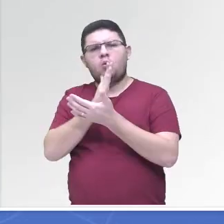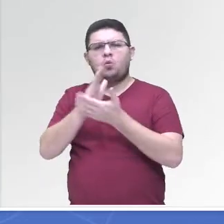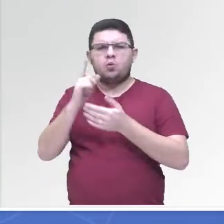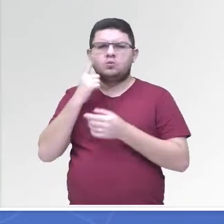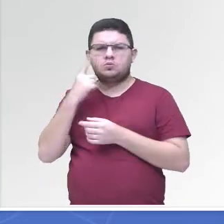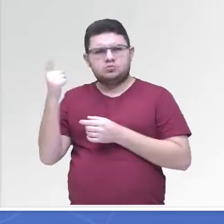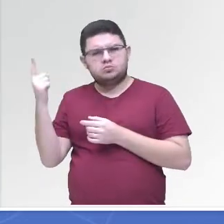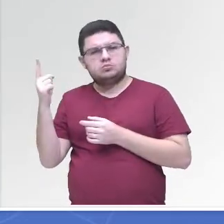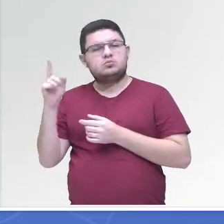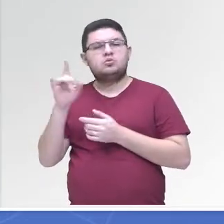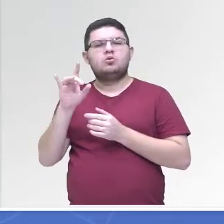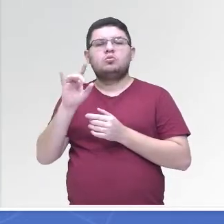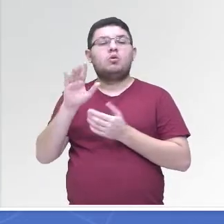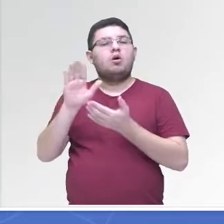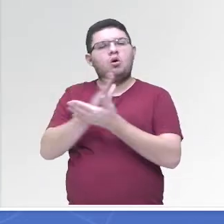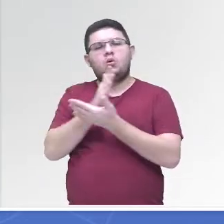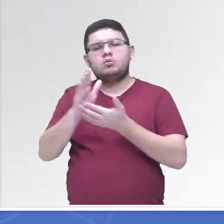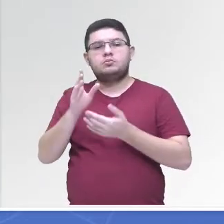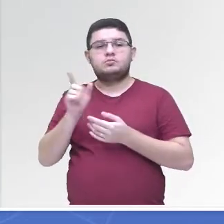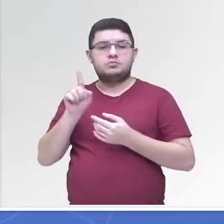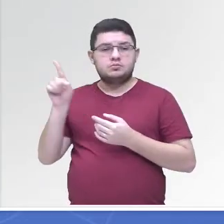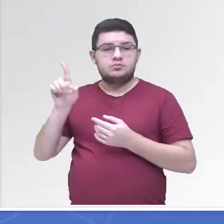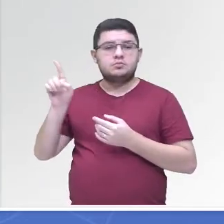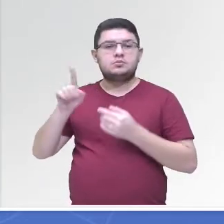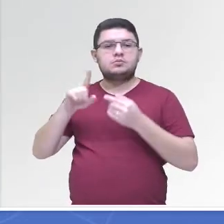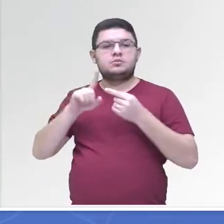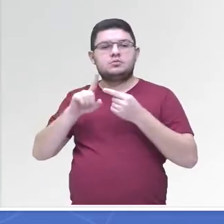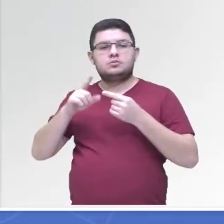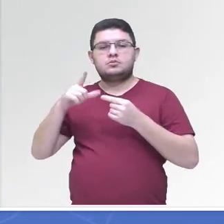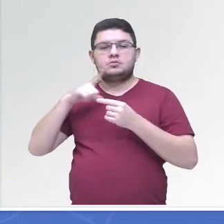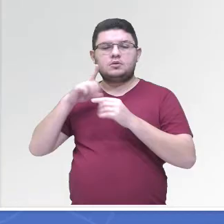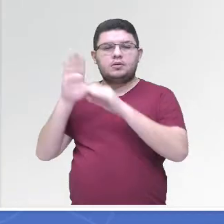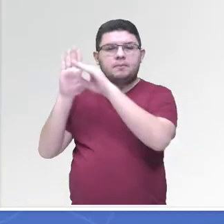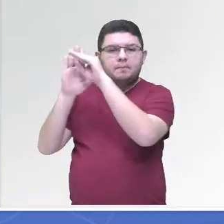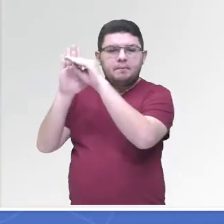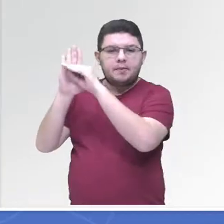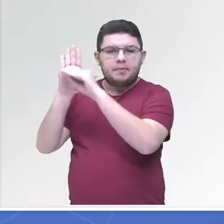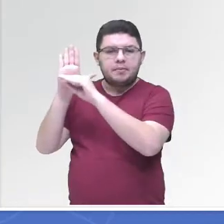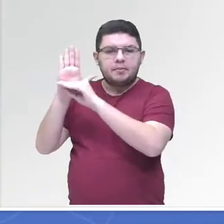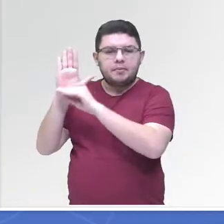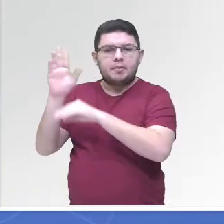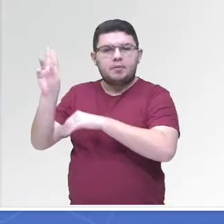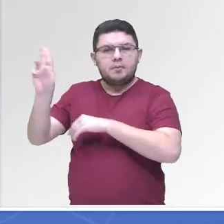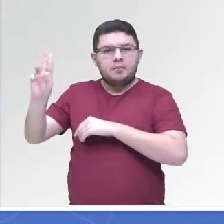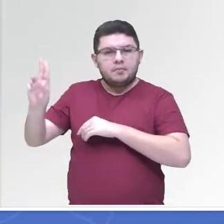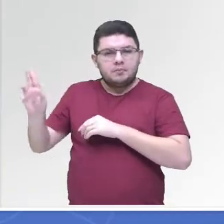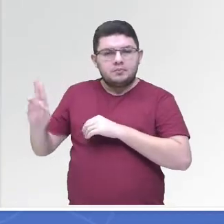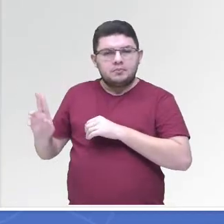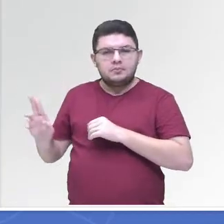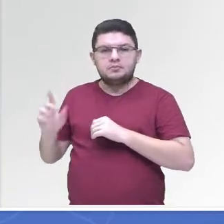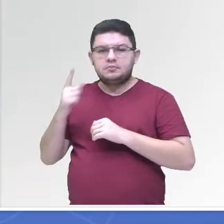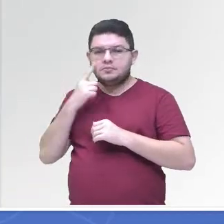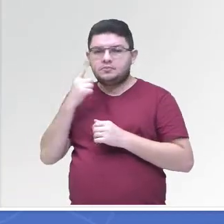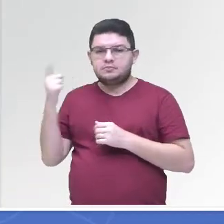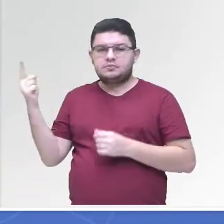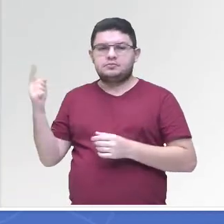então eu trouxe como propriedades gerais a extensão, a inércia, a massa,